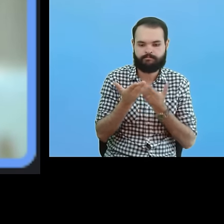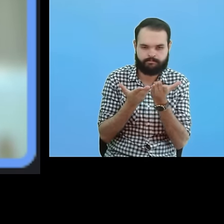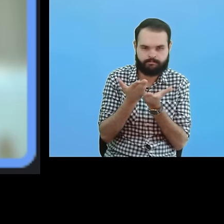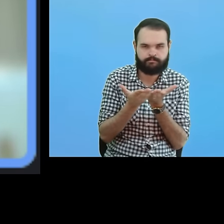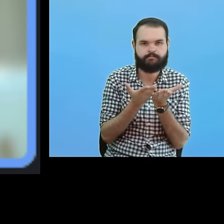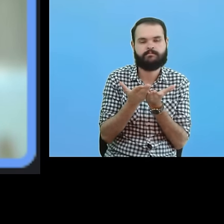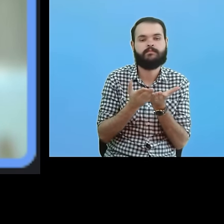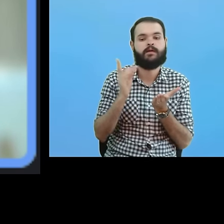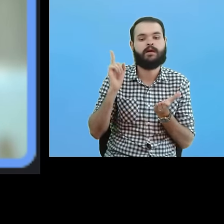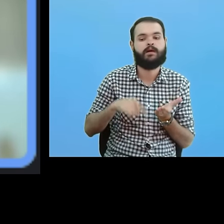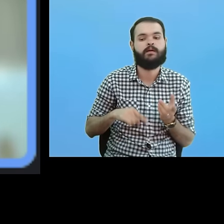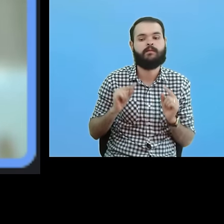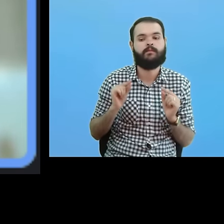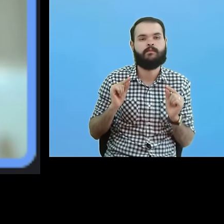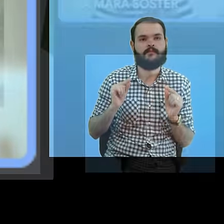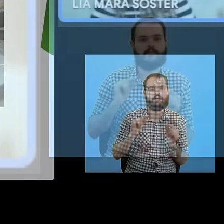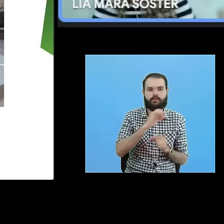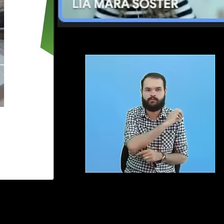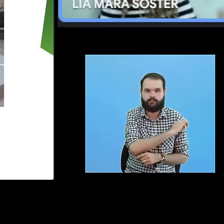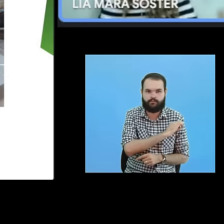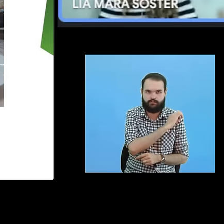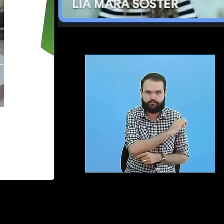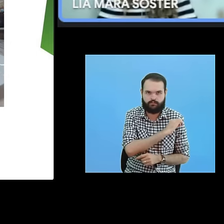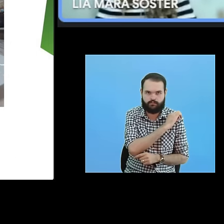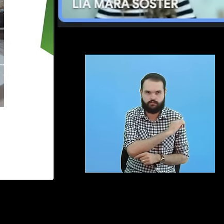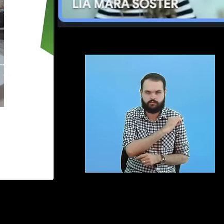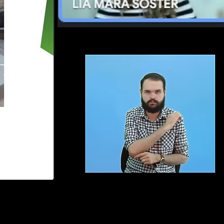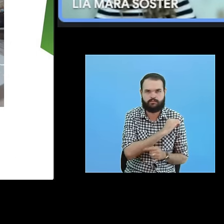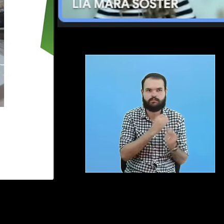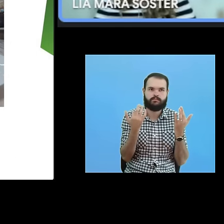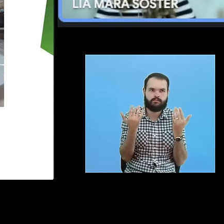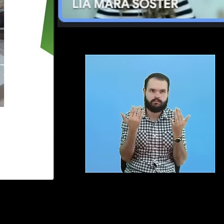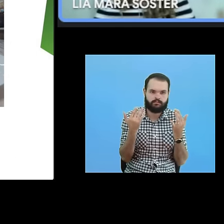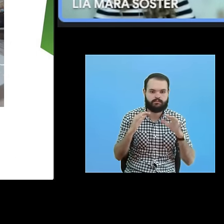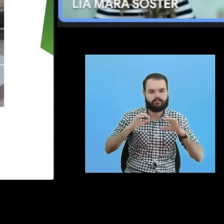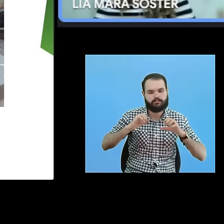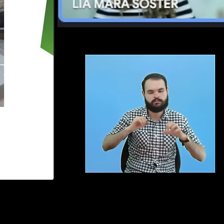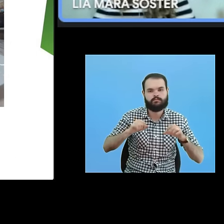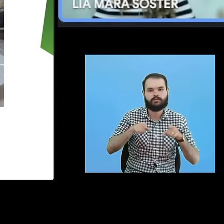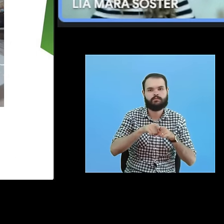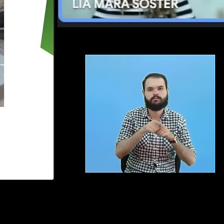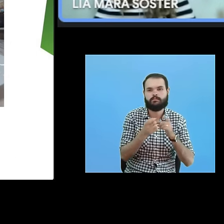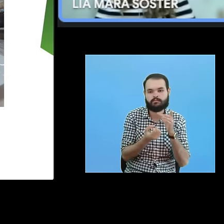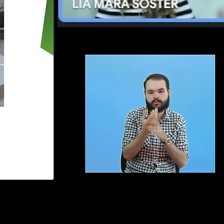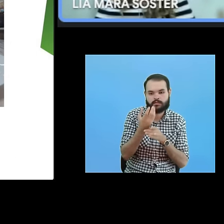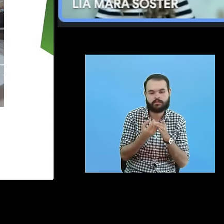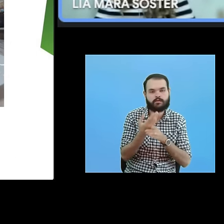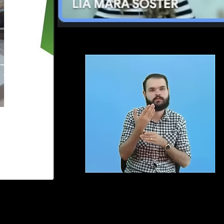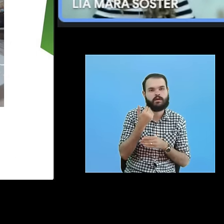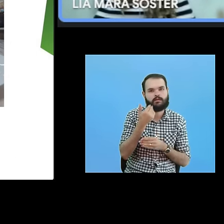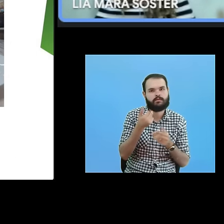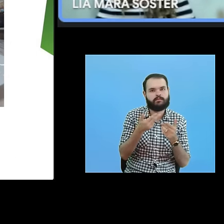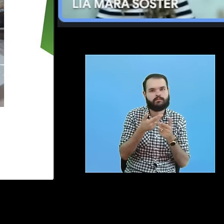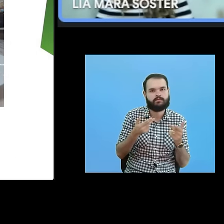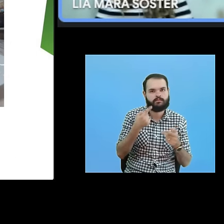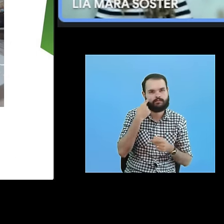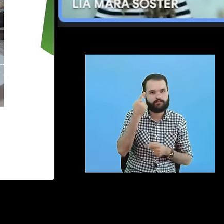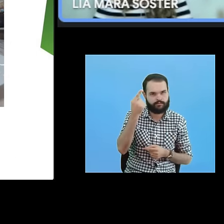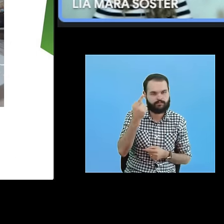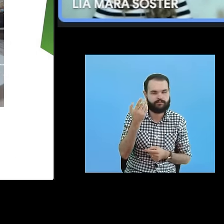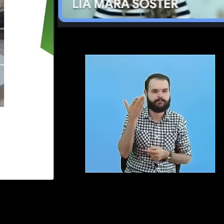trabalhamos, foi a oficina, então, de manipulação e produção de alimentos, que vocês podem acompanhar,